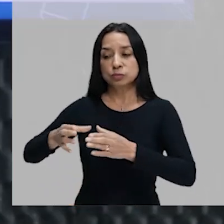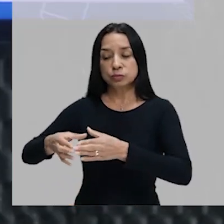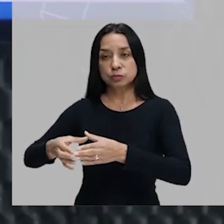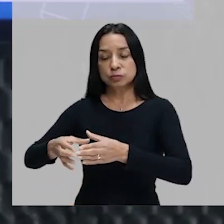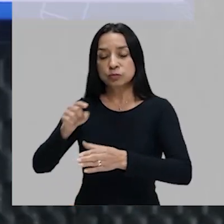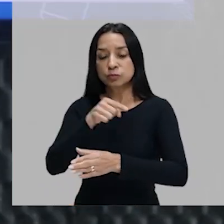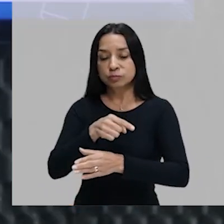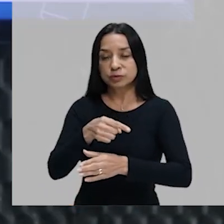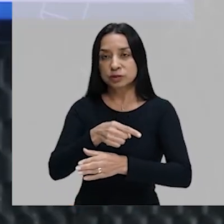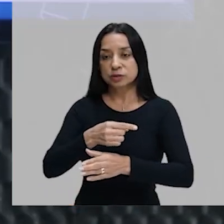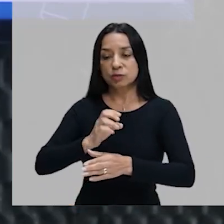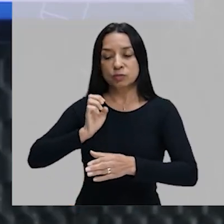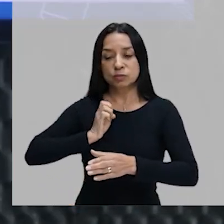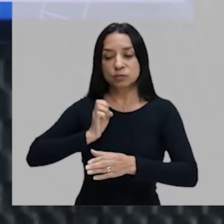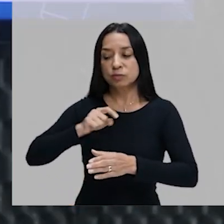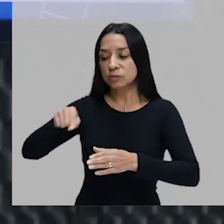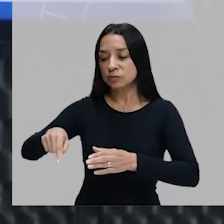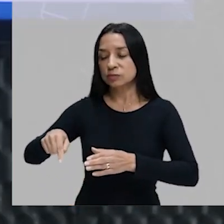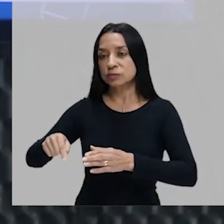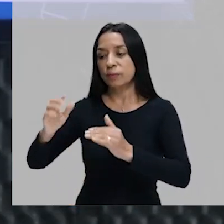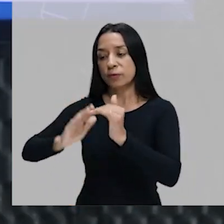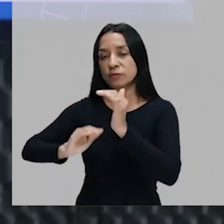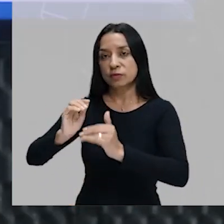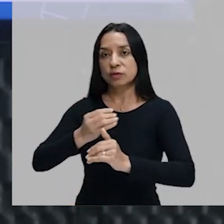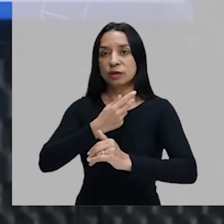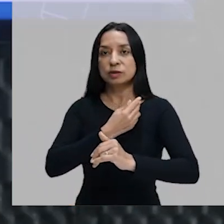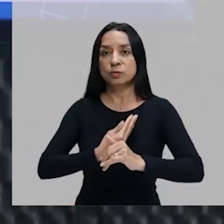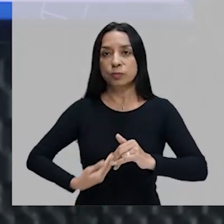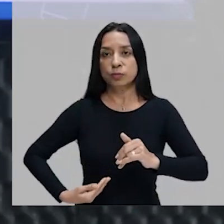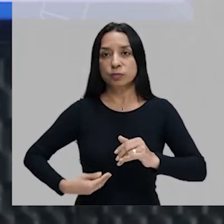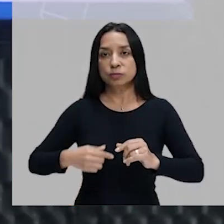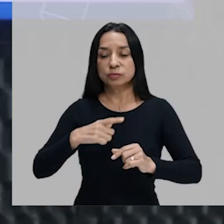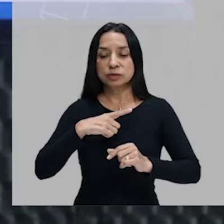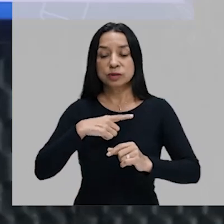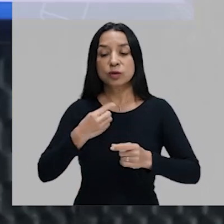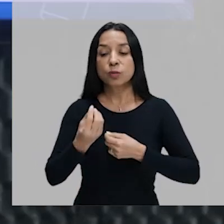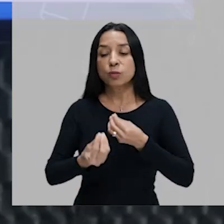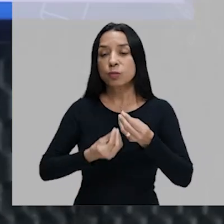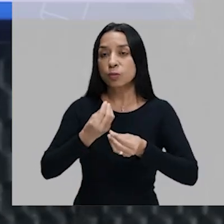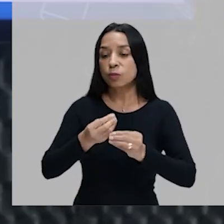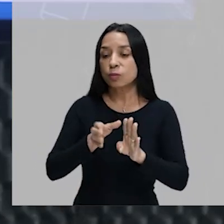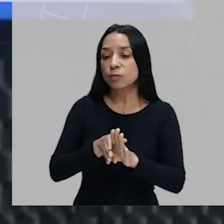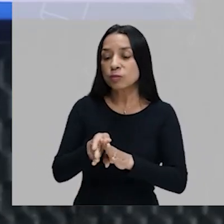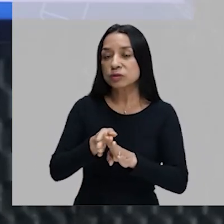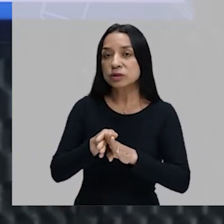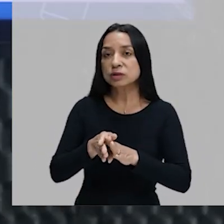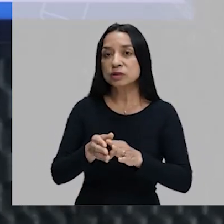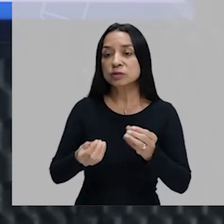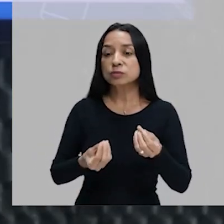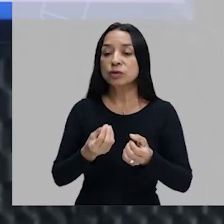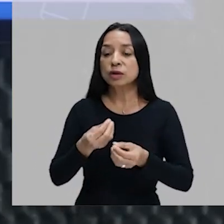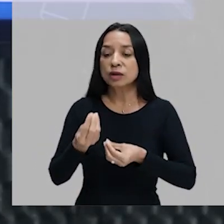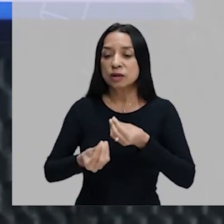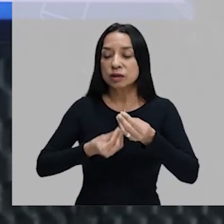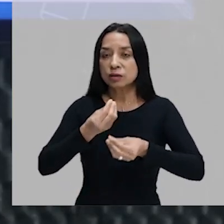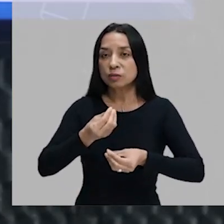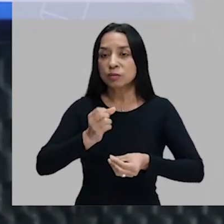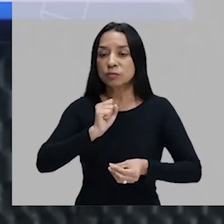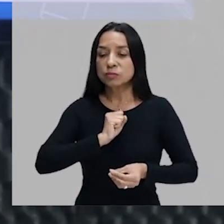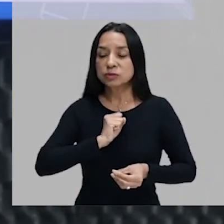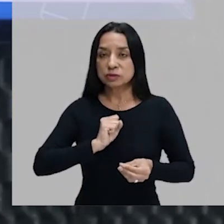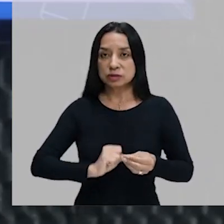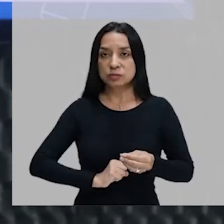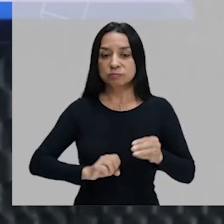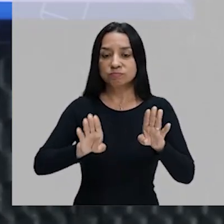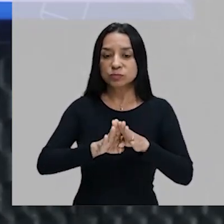públicos que serviam aí como conselheiros, como sacerdotes e até mesmo os escribas.